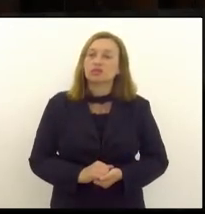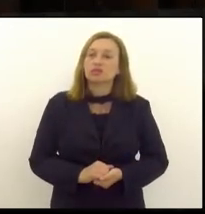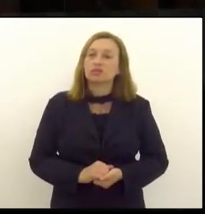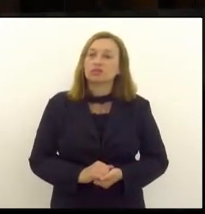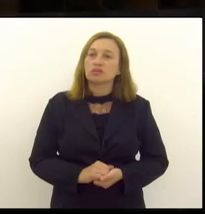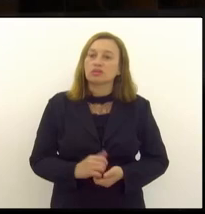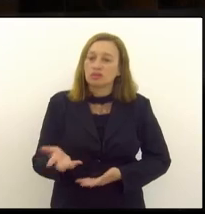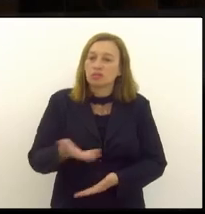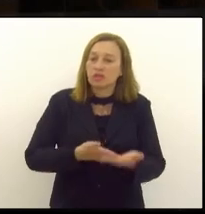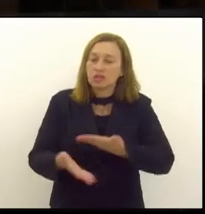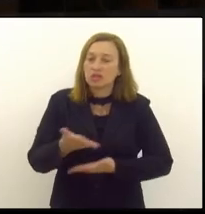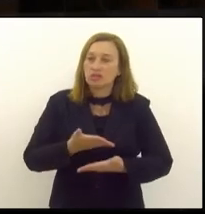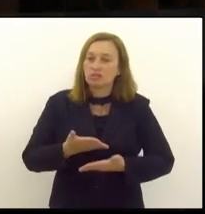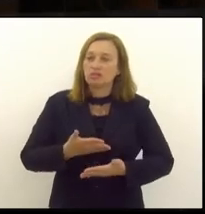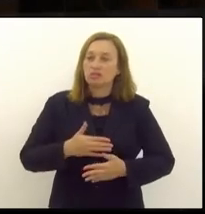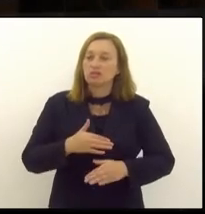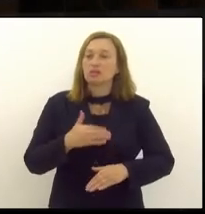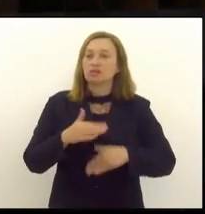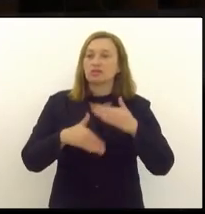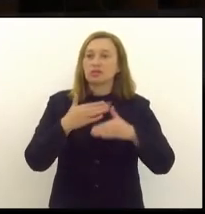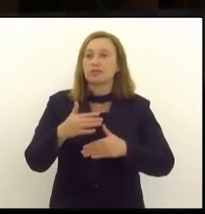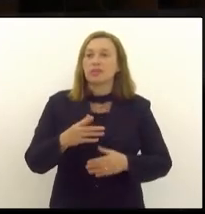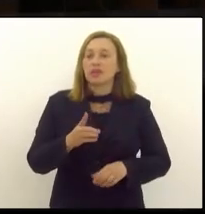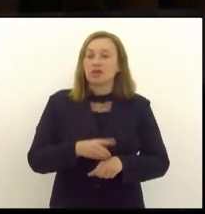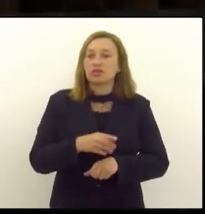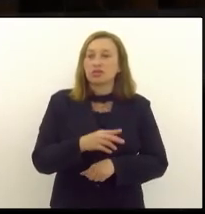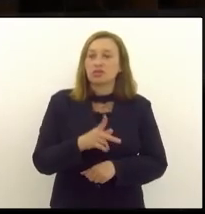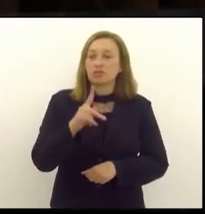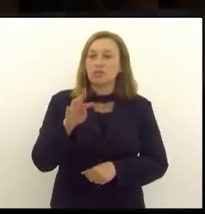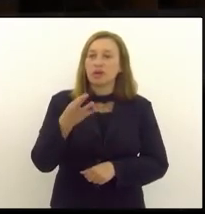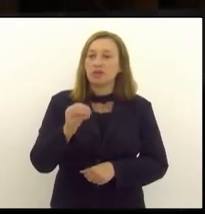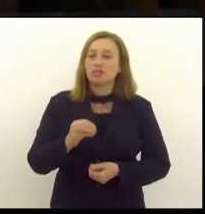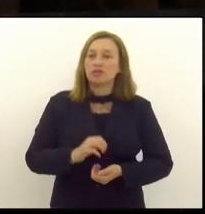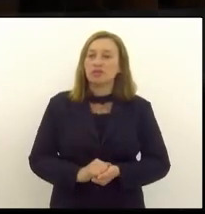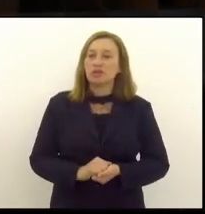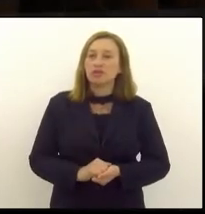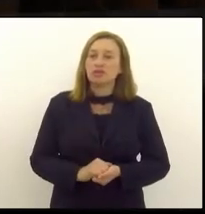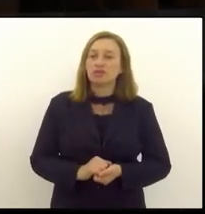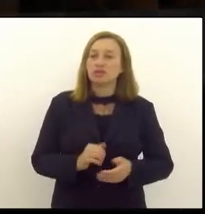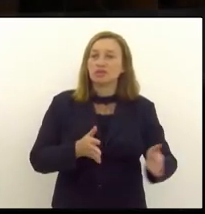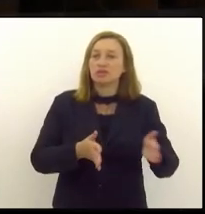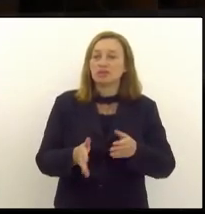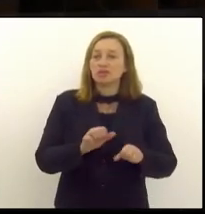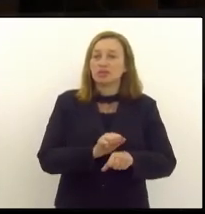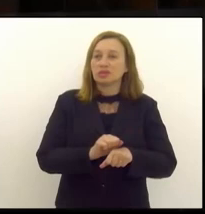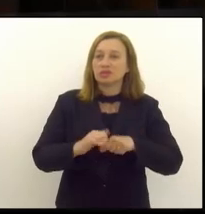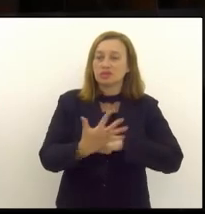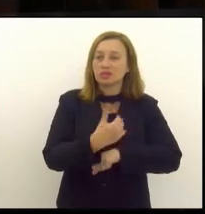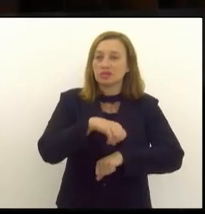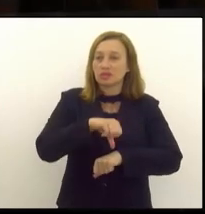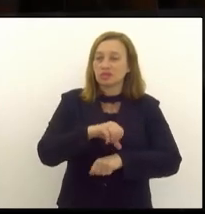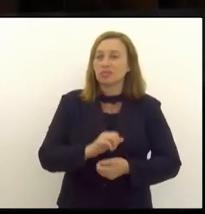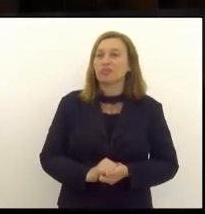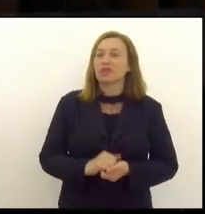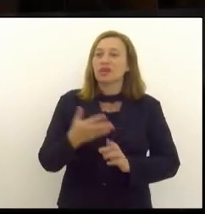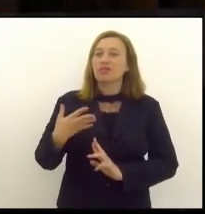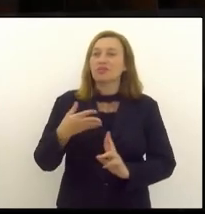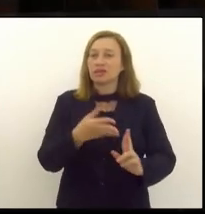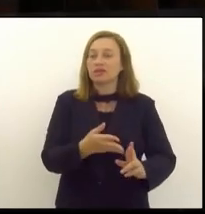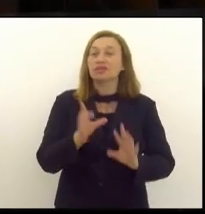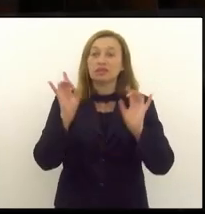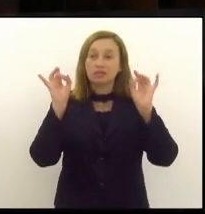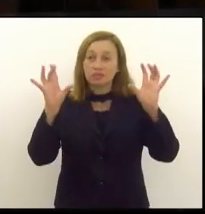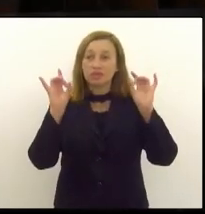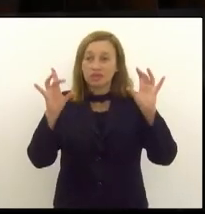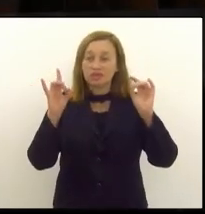essa parceria ela vai se consolidando. Dr. Pedro lembrou das ações durante a pandemia da Covid-19, e aqui eu faço uma referência